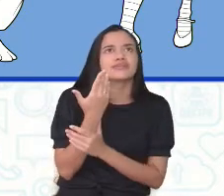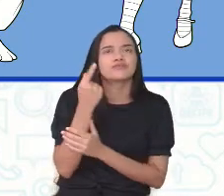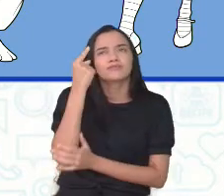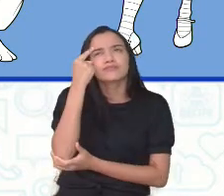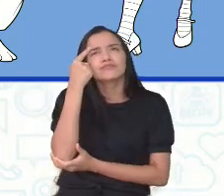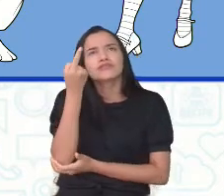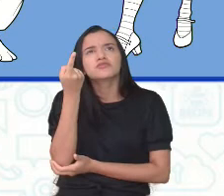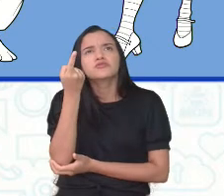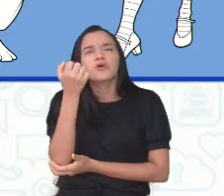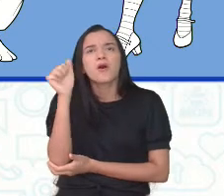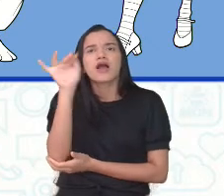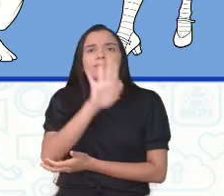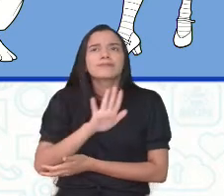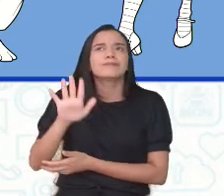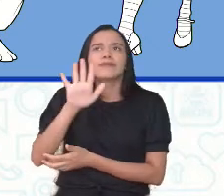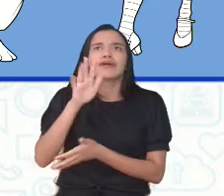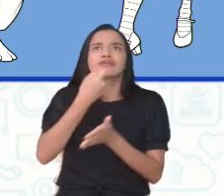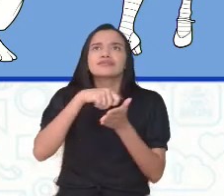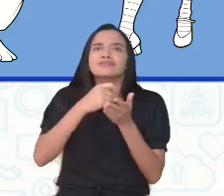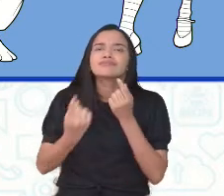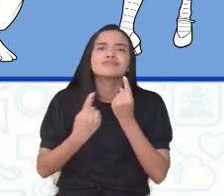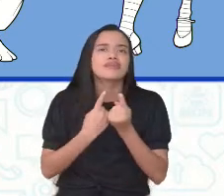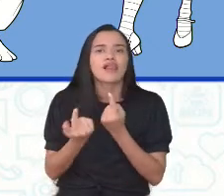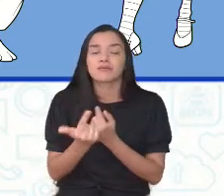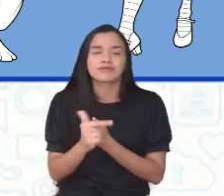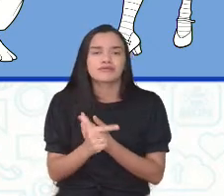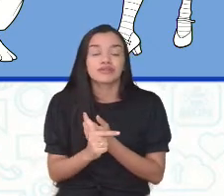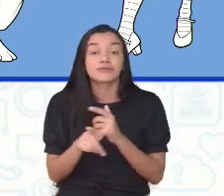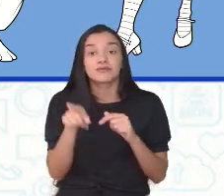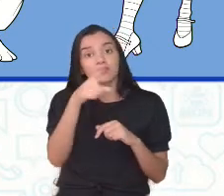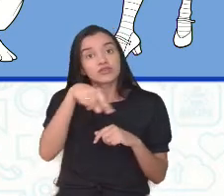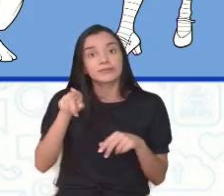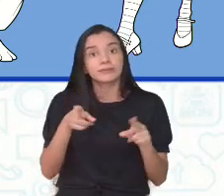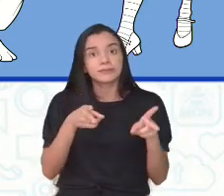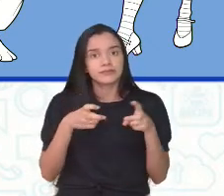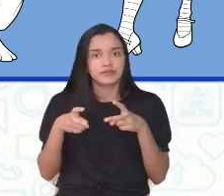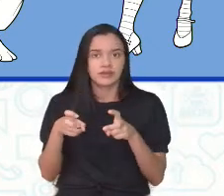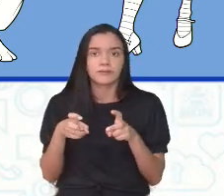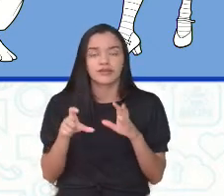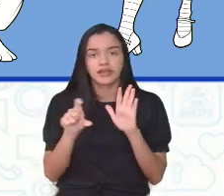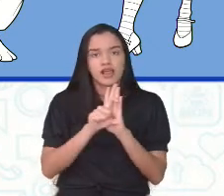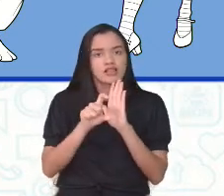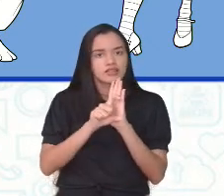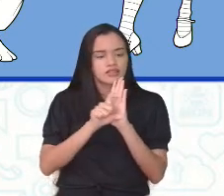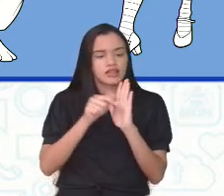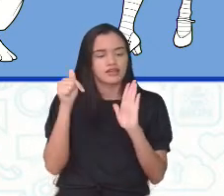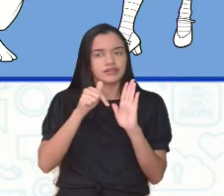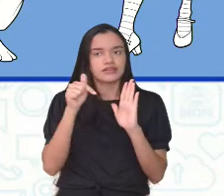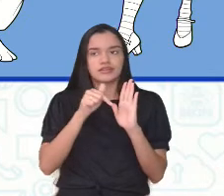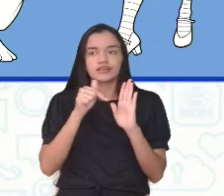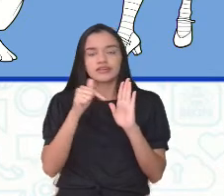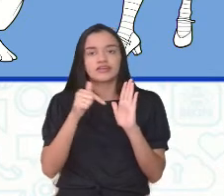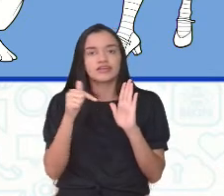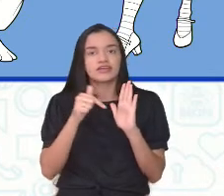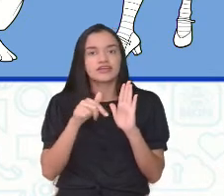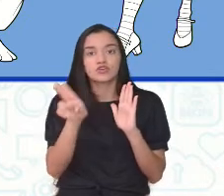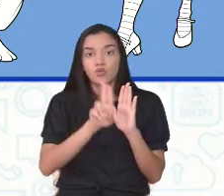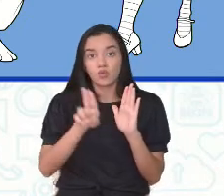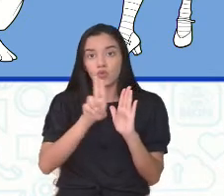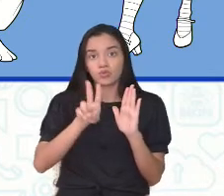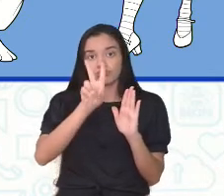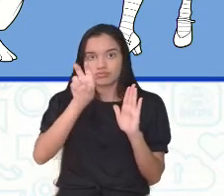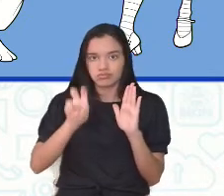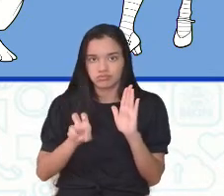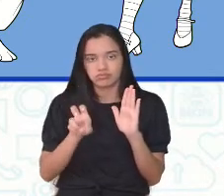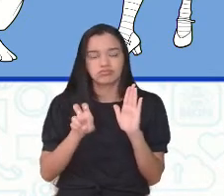sem figuras nem diálogos. Vocês percebem que há uma parte que é grifada com o uso de aspas,